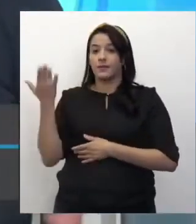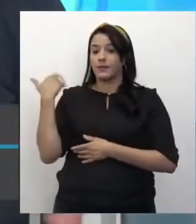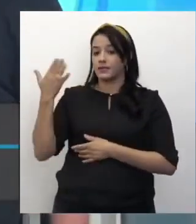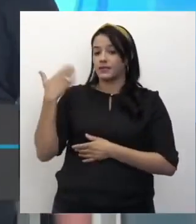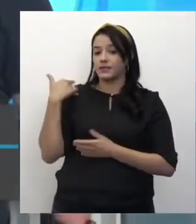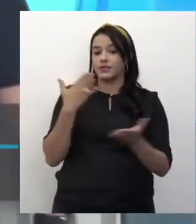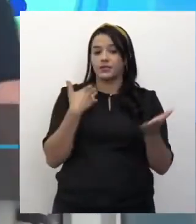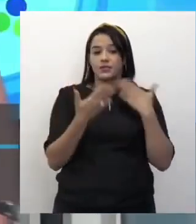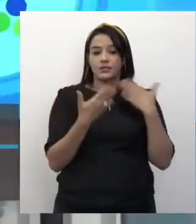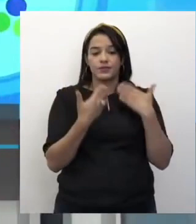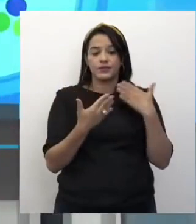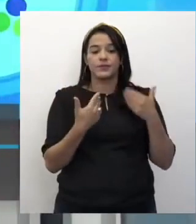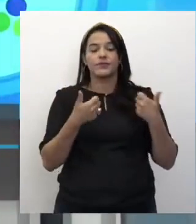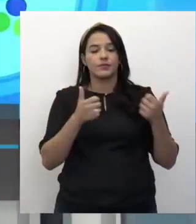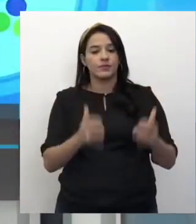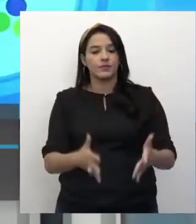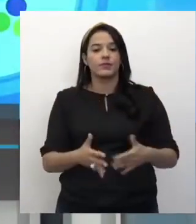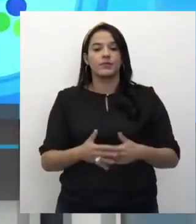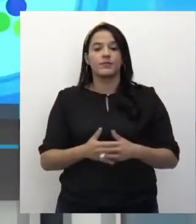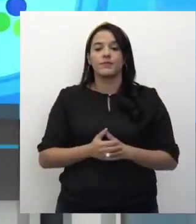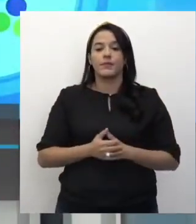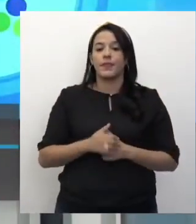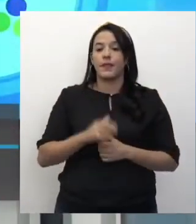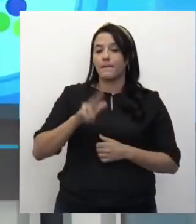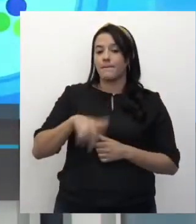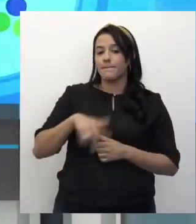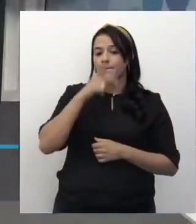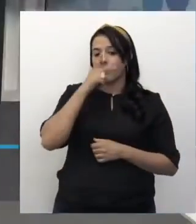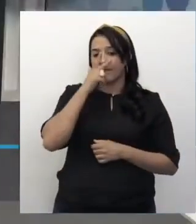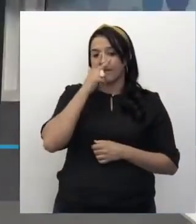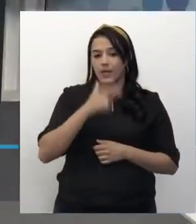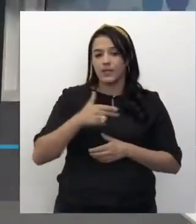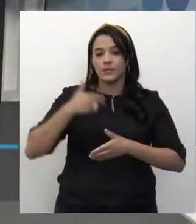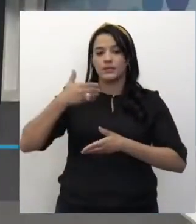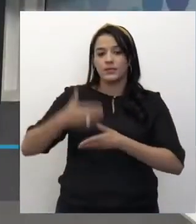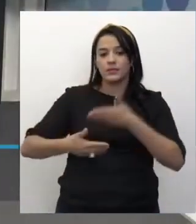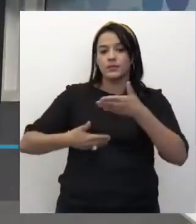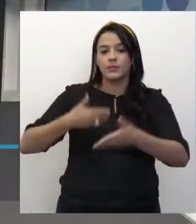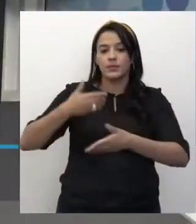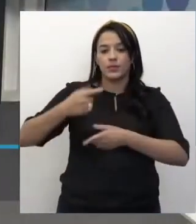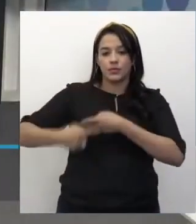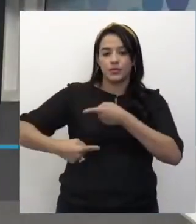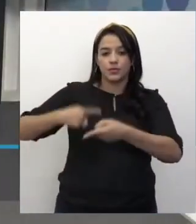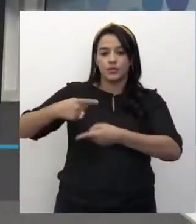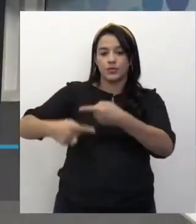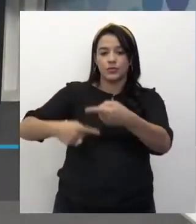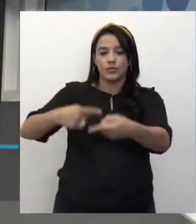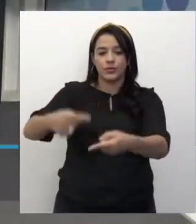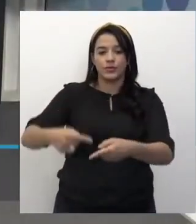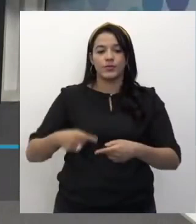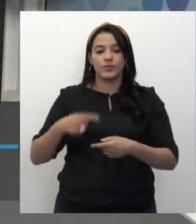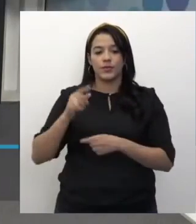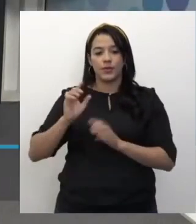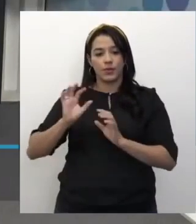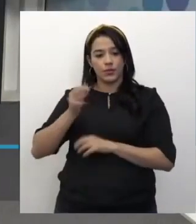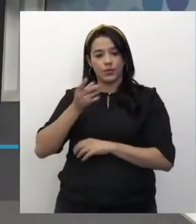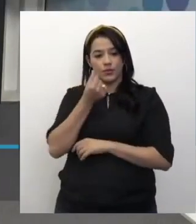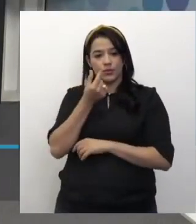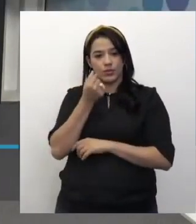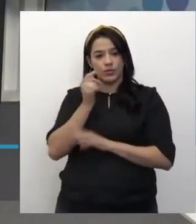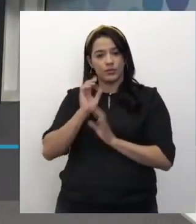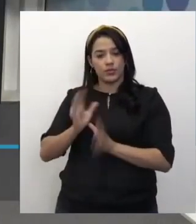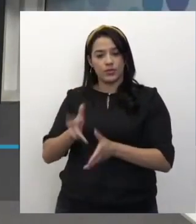do sexto ano, né, Fabi? Parece que, né, passou de geração para geração, porque barões do café, o dinheiro estava